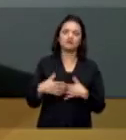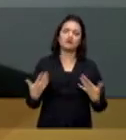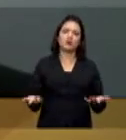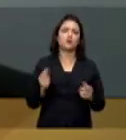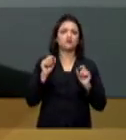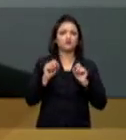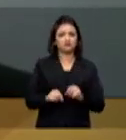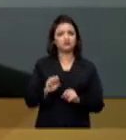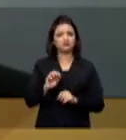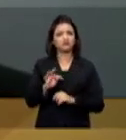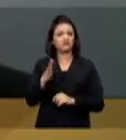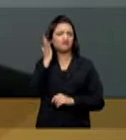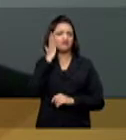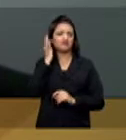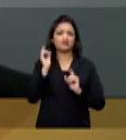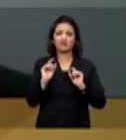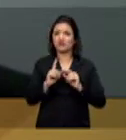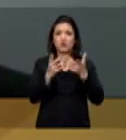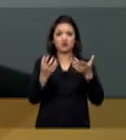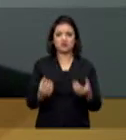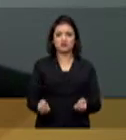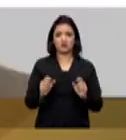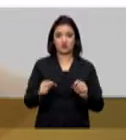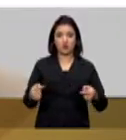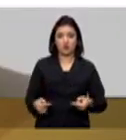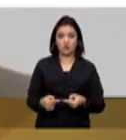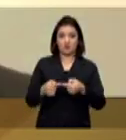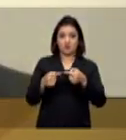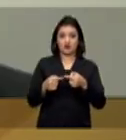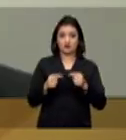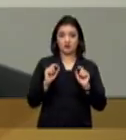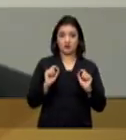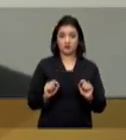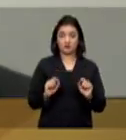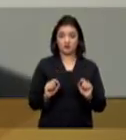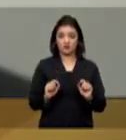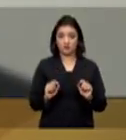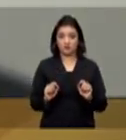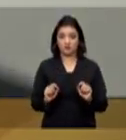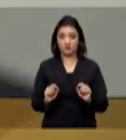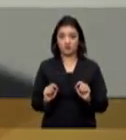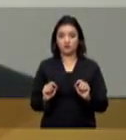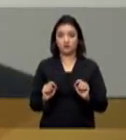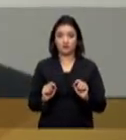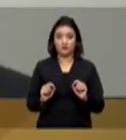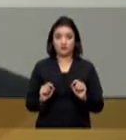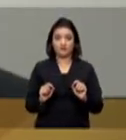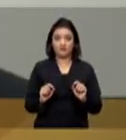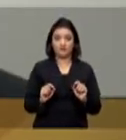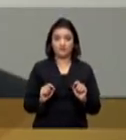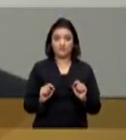desta Corte em não se admitir a combinação entre preceitos normativos, HC número